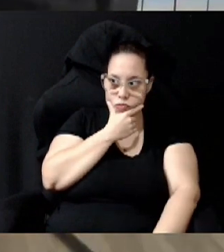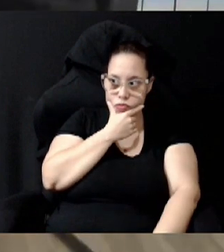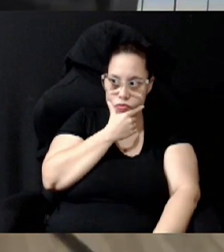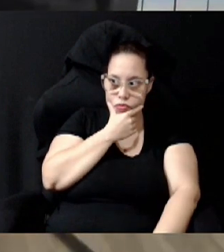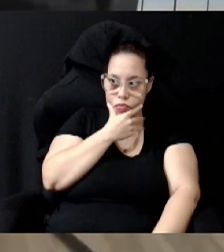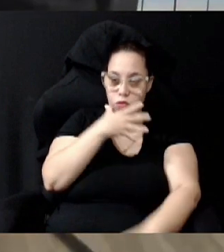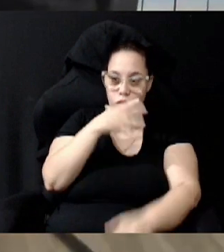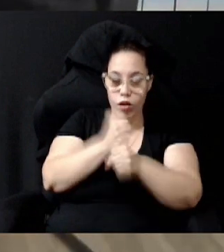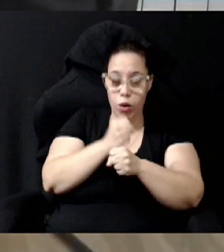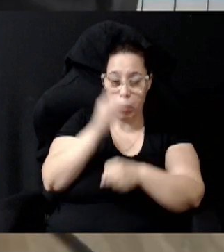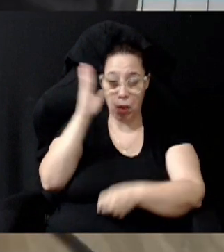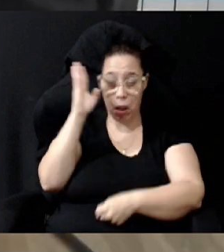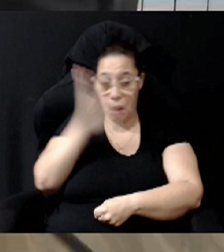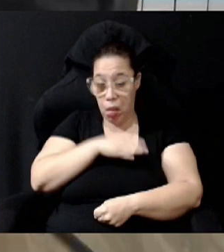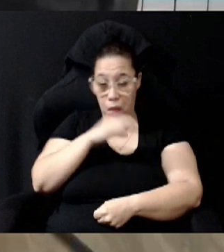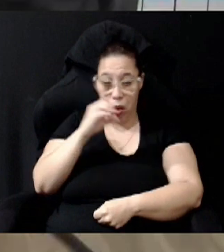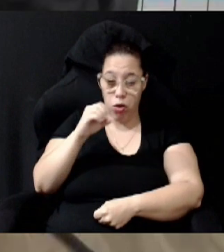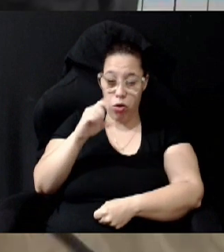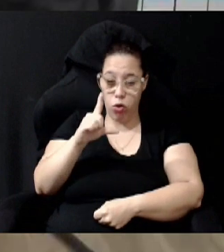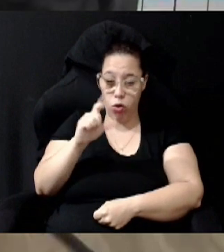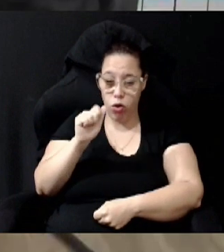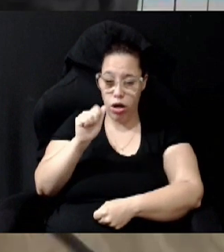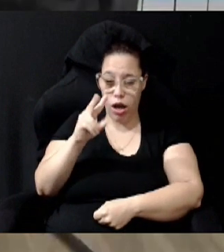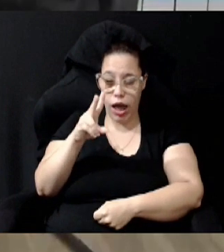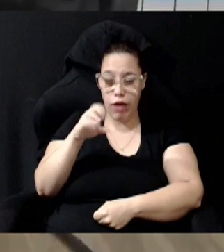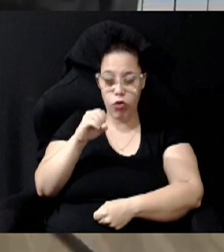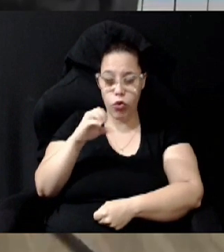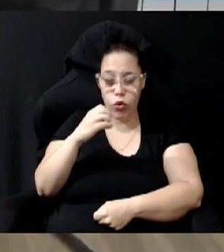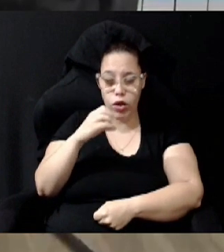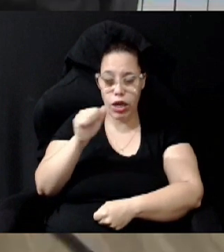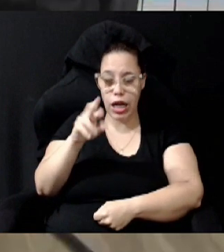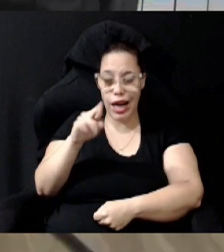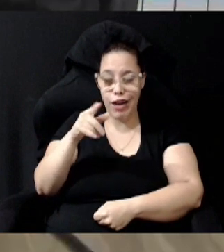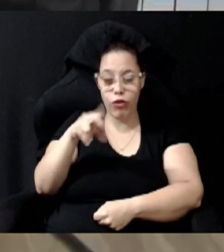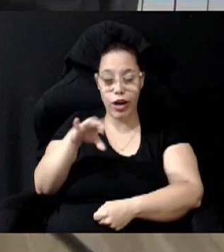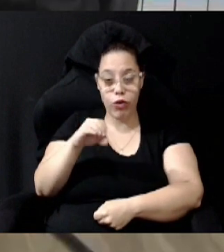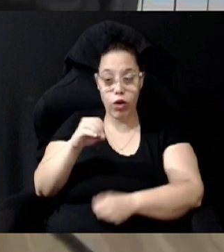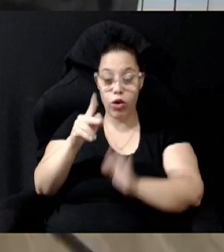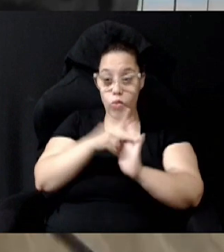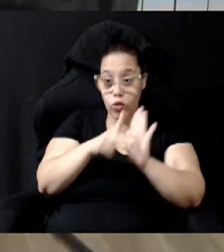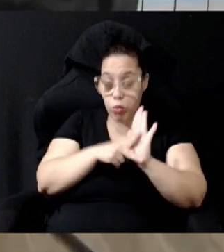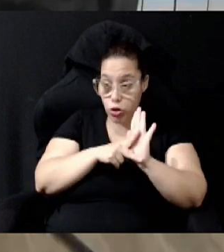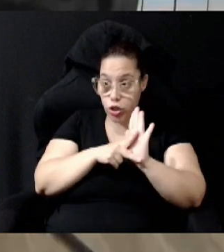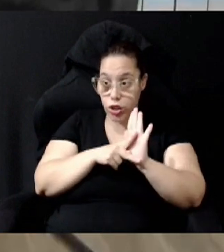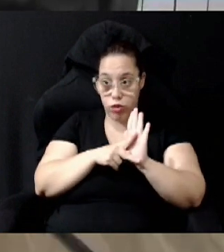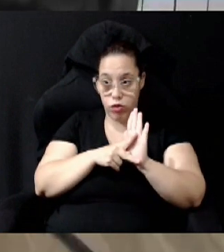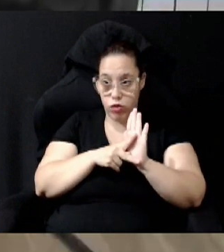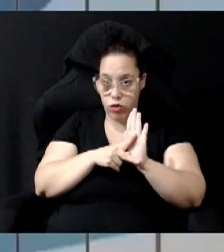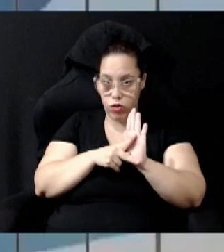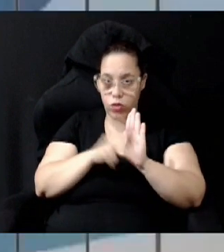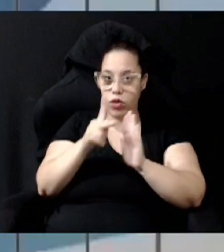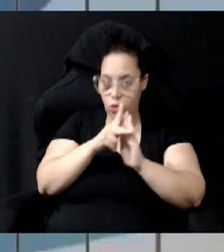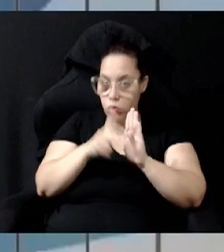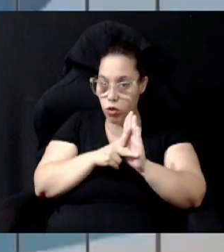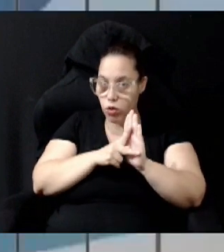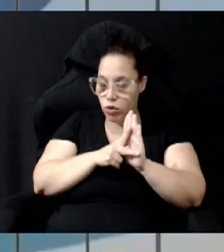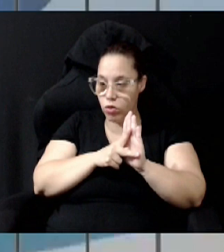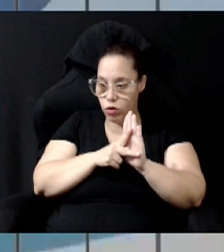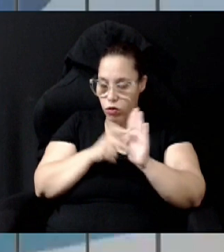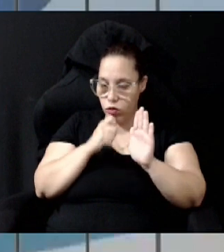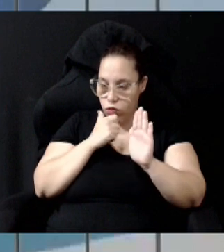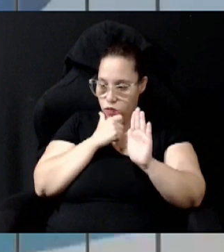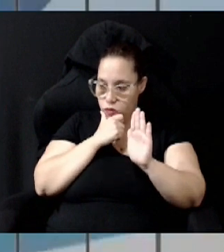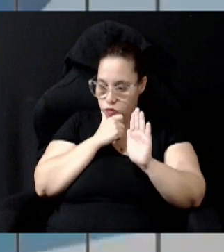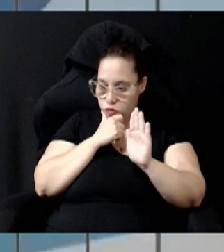maldade do Olavo de Carvalho, né? com esse projeto, é um projeto mesmo, um projeto de